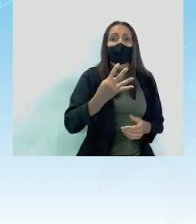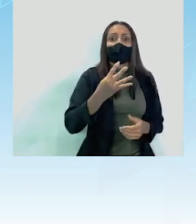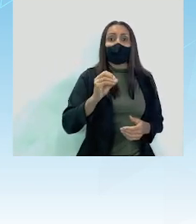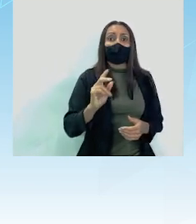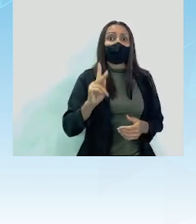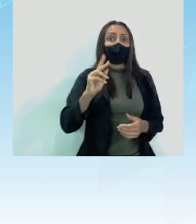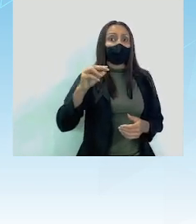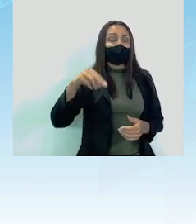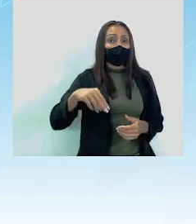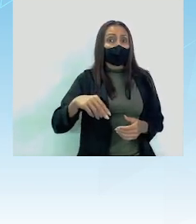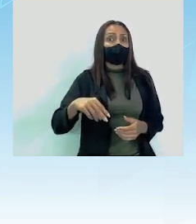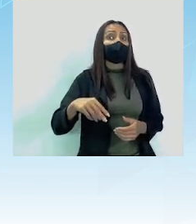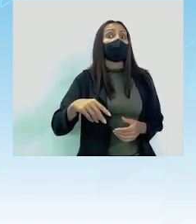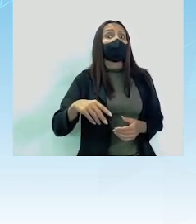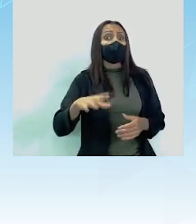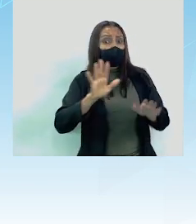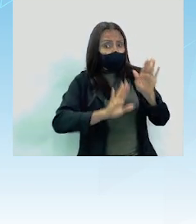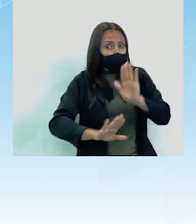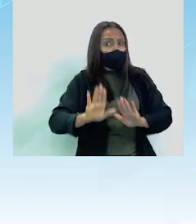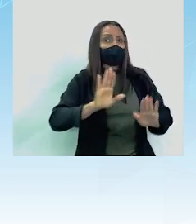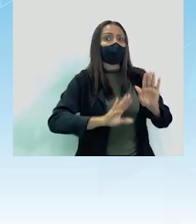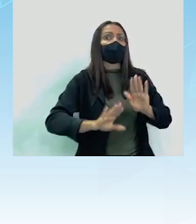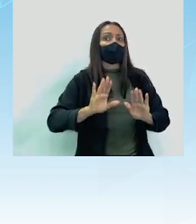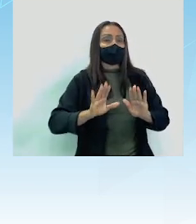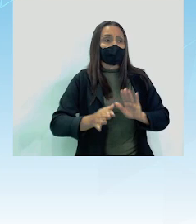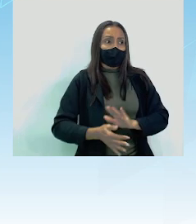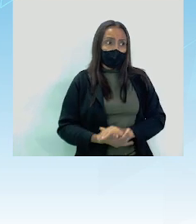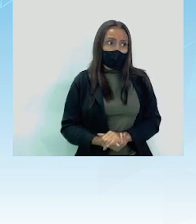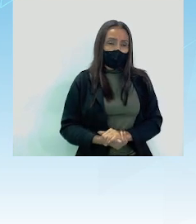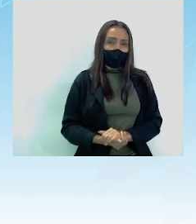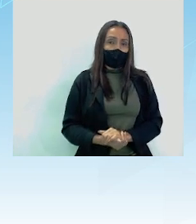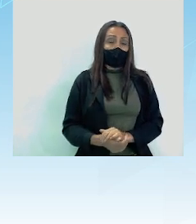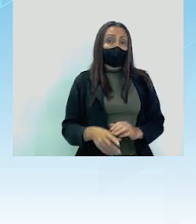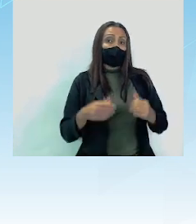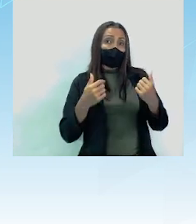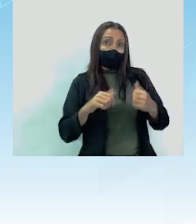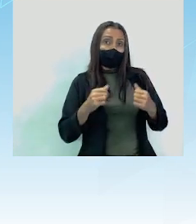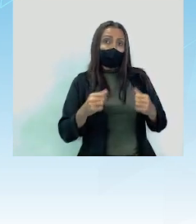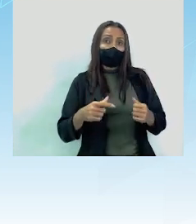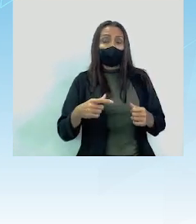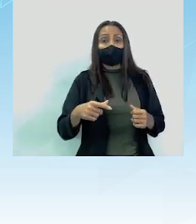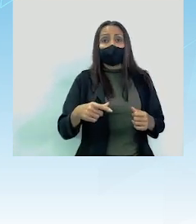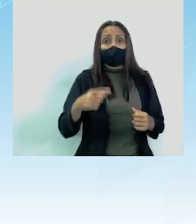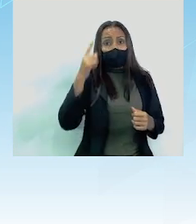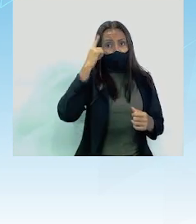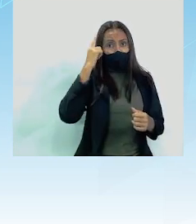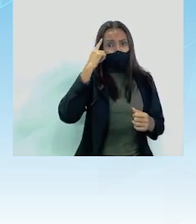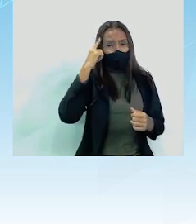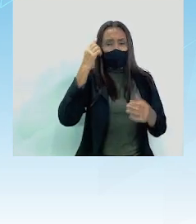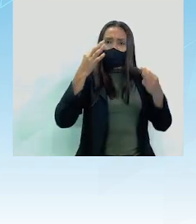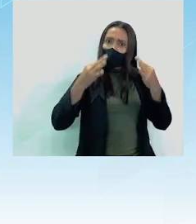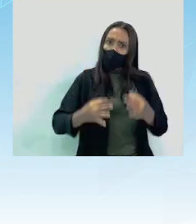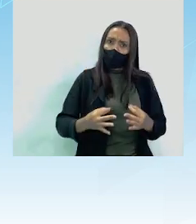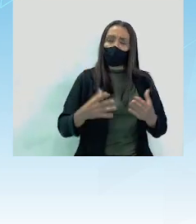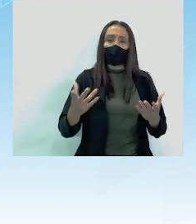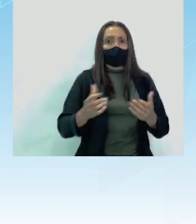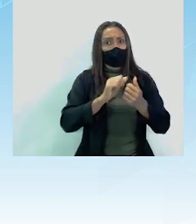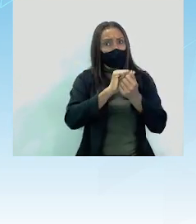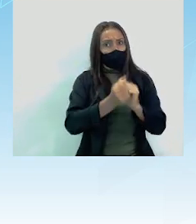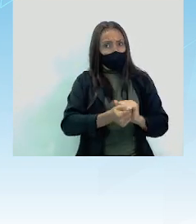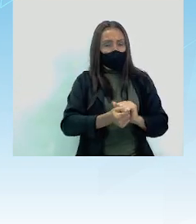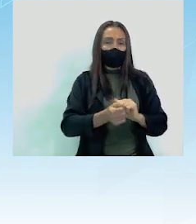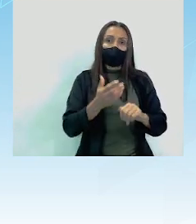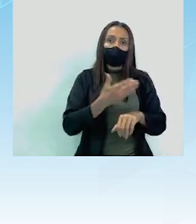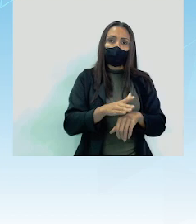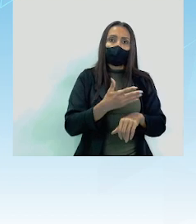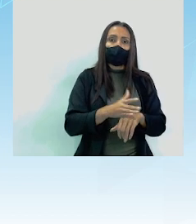o risco de dar errado, o risco de dar mal é muito grande, né? Por isso que você tem que ter bom senso na hora de fazer uma prática dessa, né? Começar por